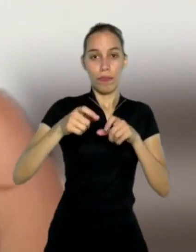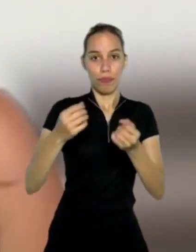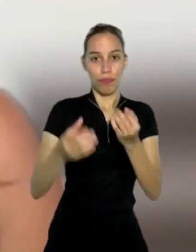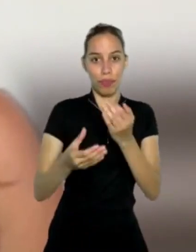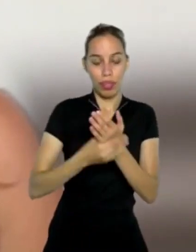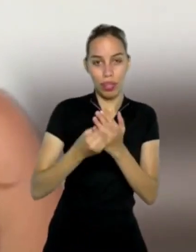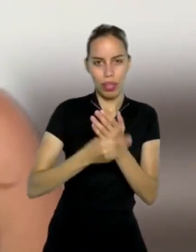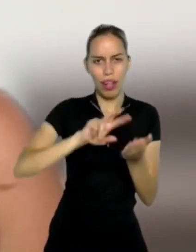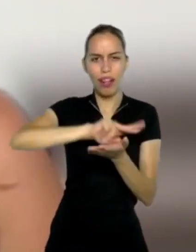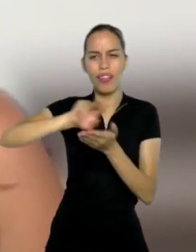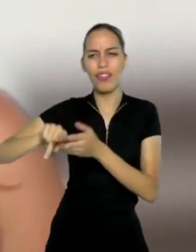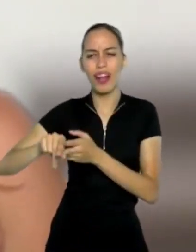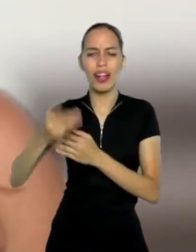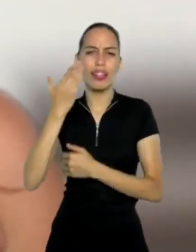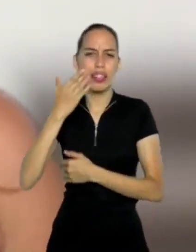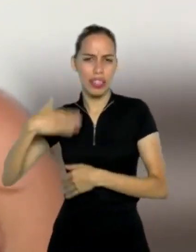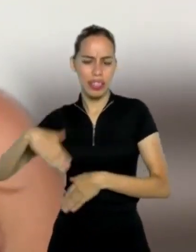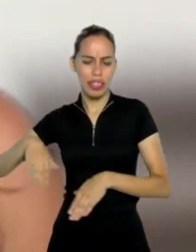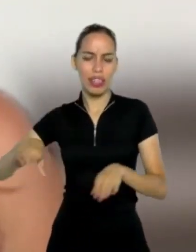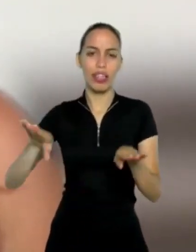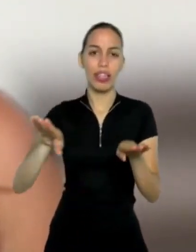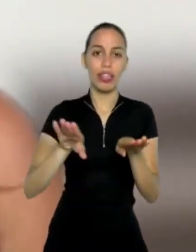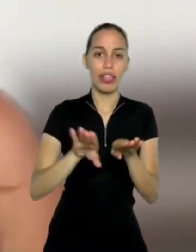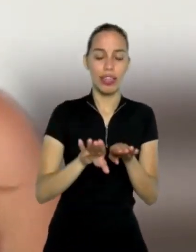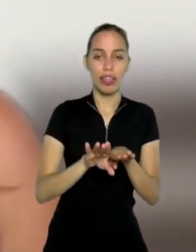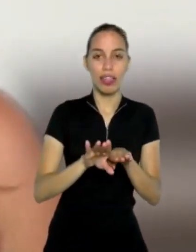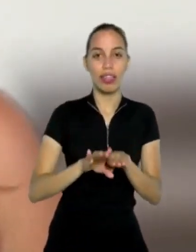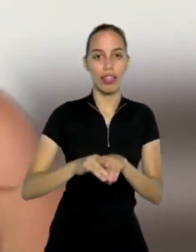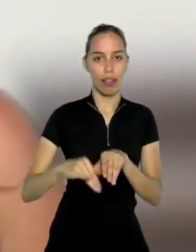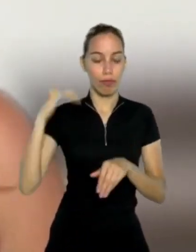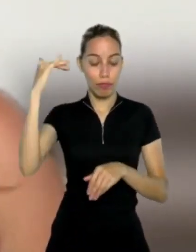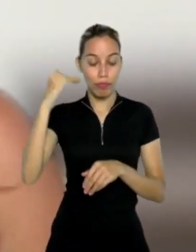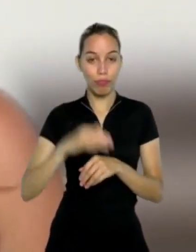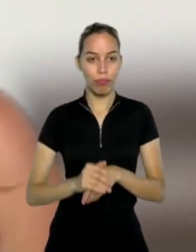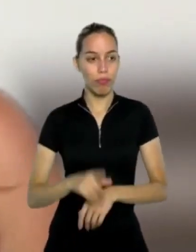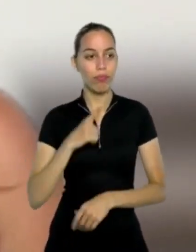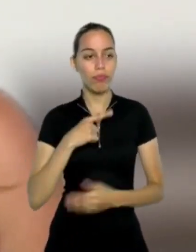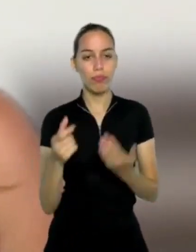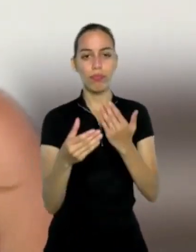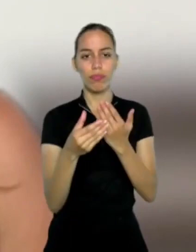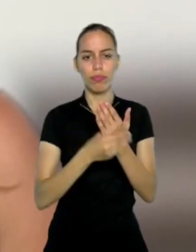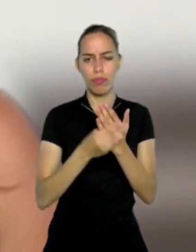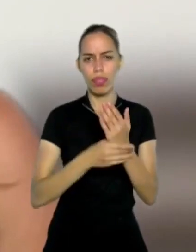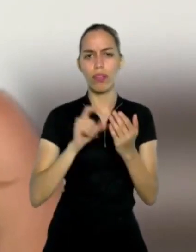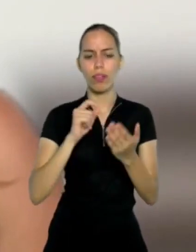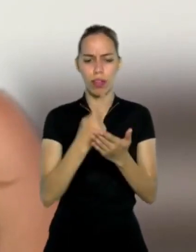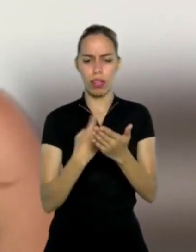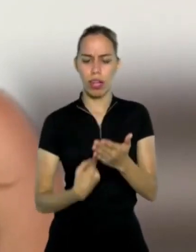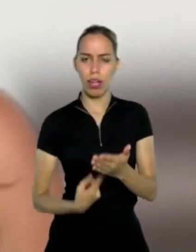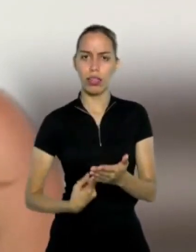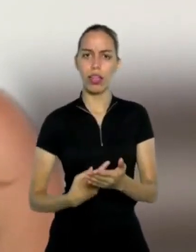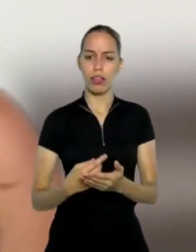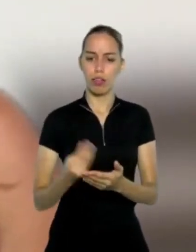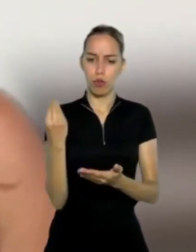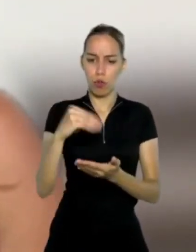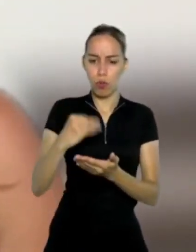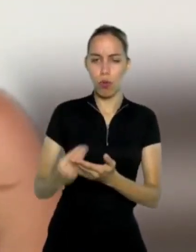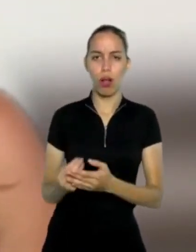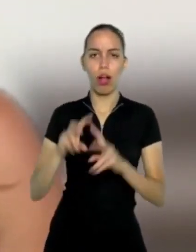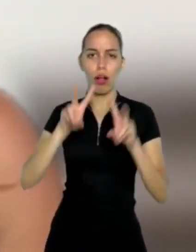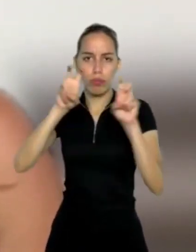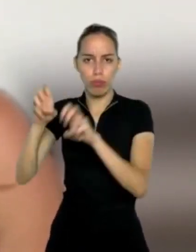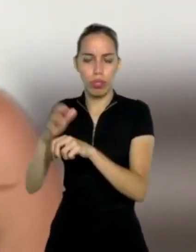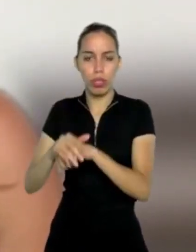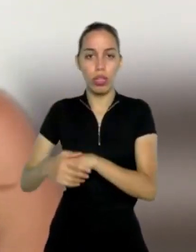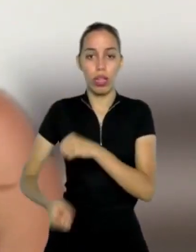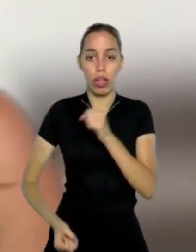tradicionais. Seus mais recentes trabalhos incluem o livro Caderno de Anotar Motivos, publicado em